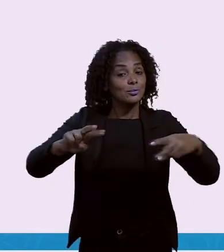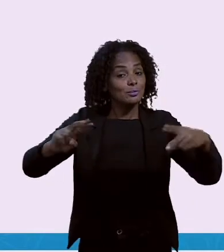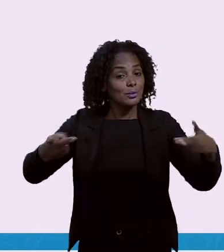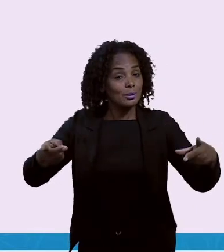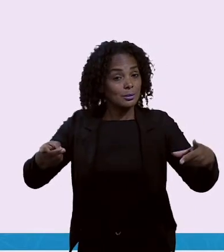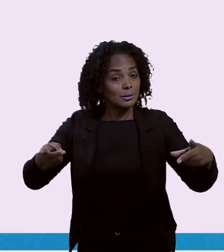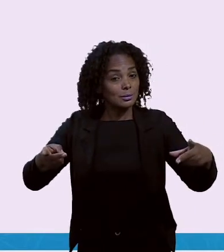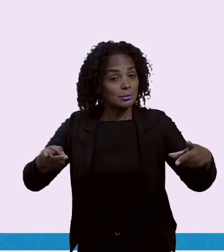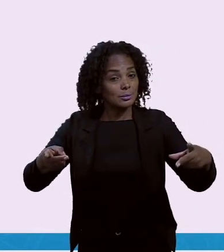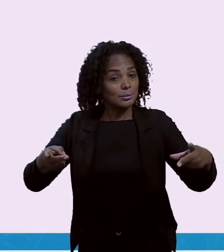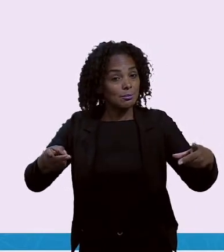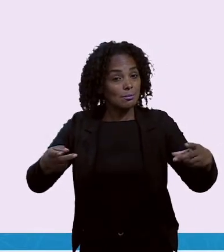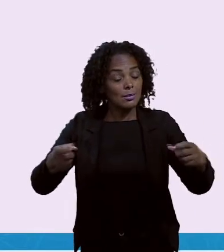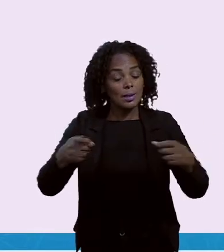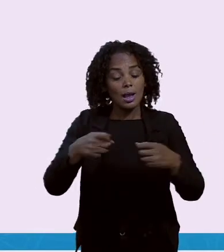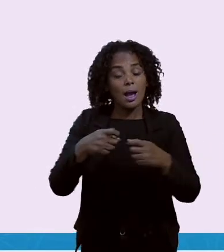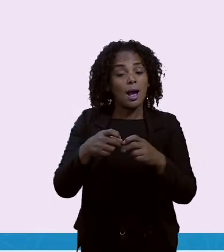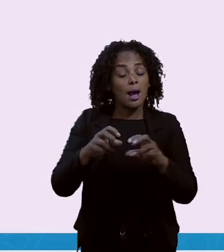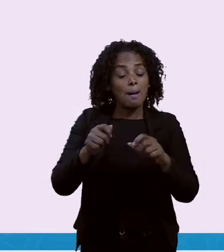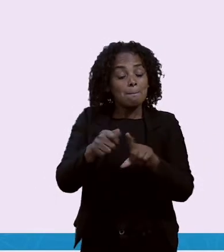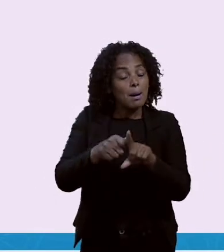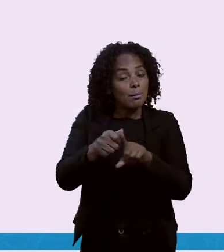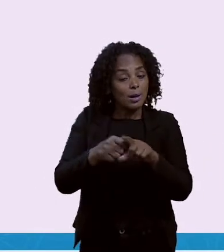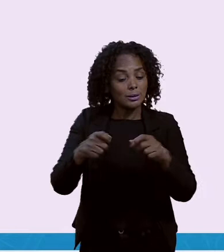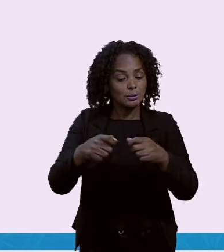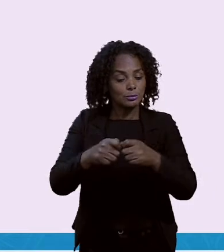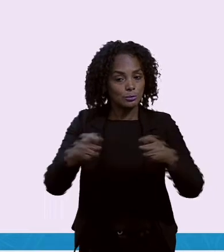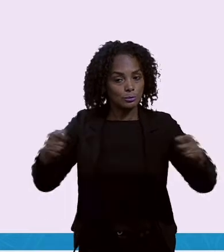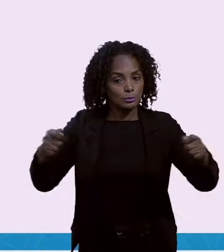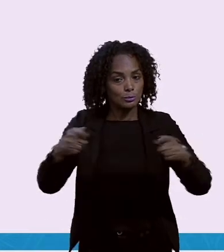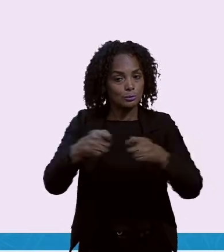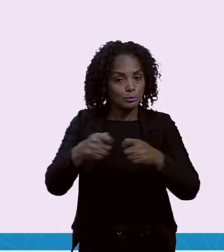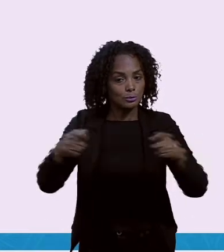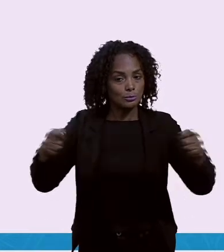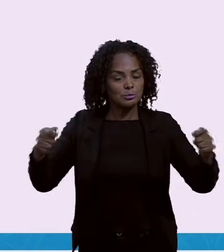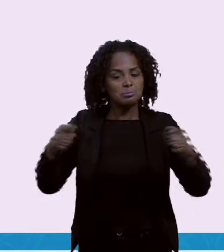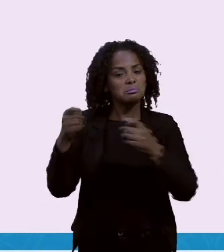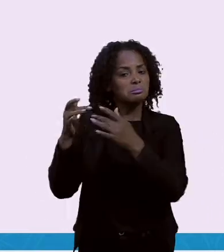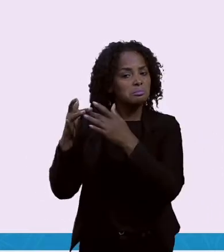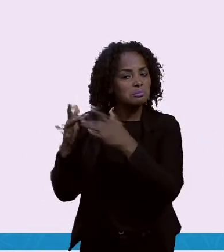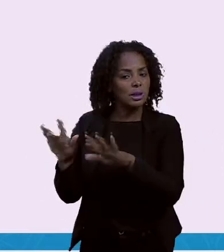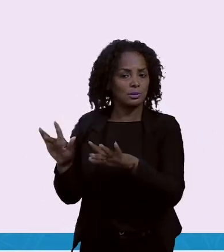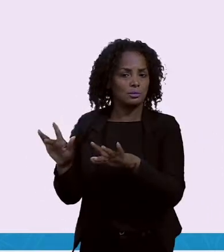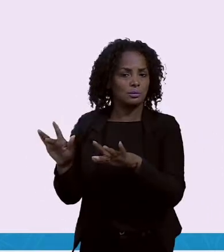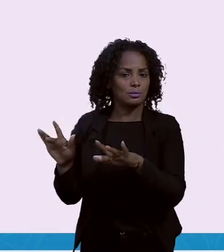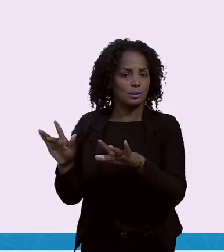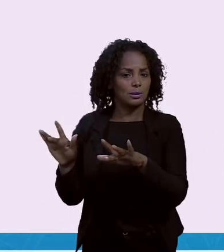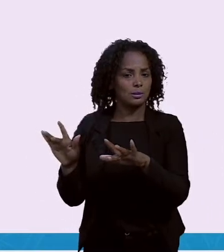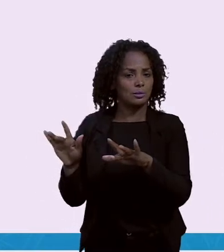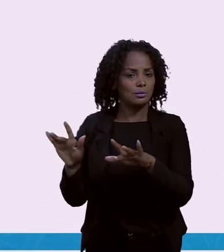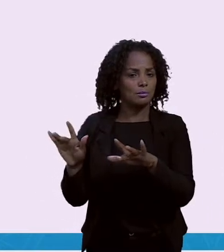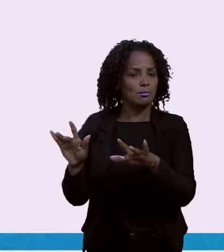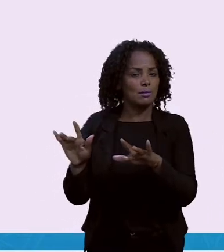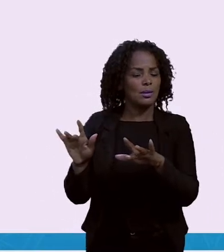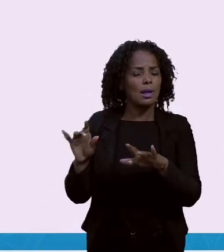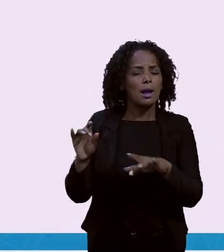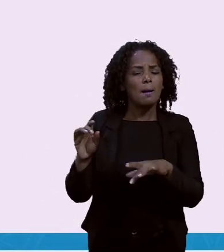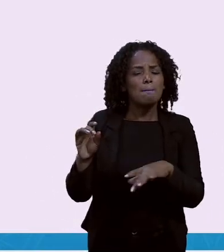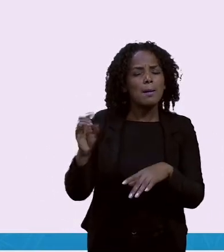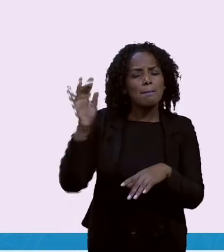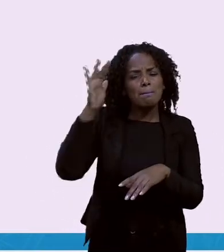um elastômero, ela estica, tá? Um elastômero natural. Ou seja, sua